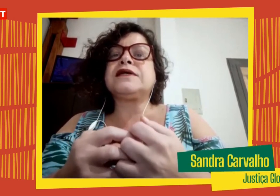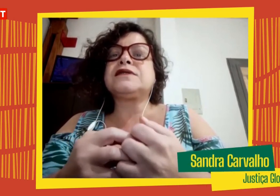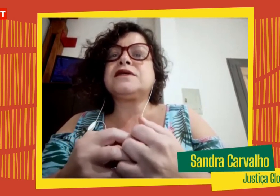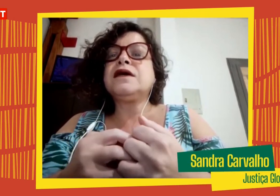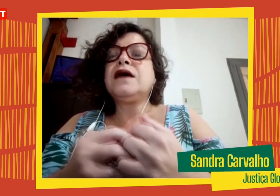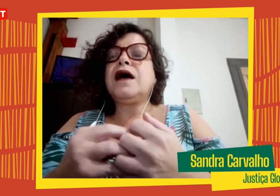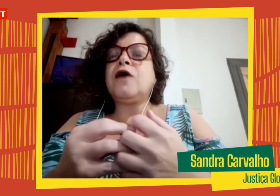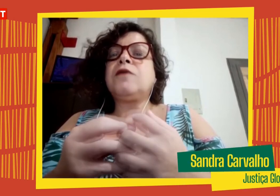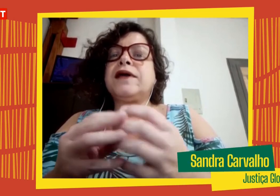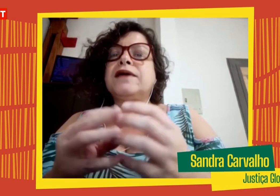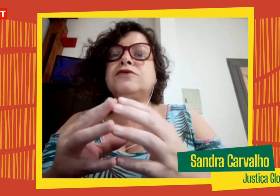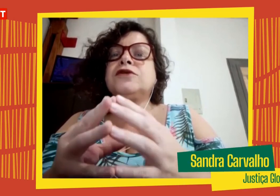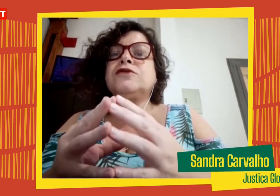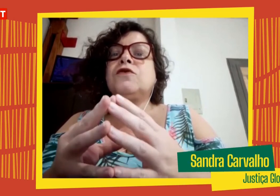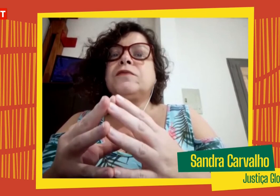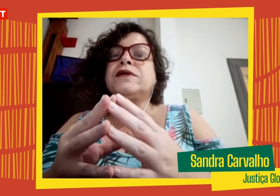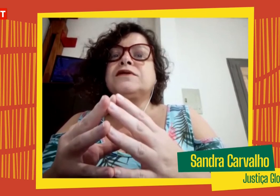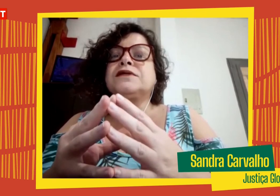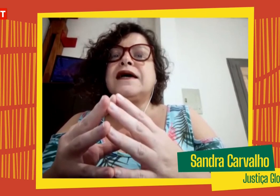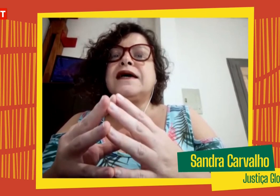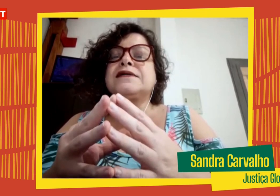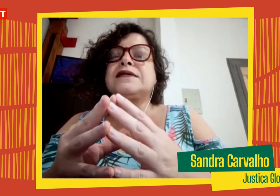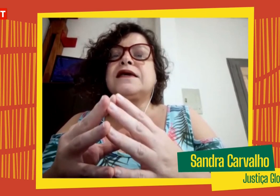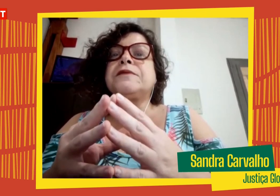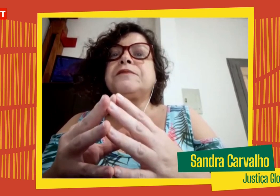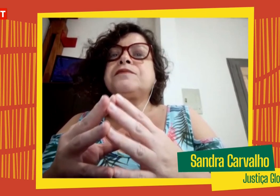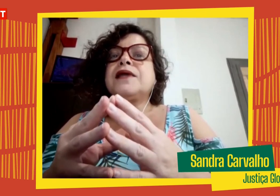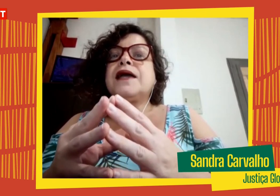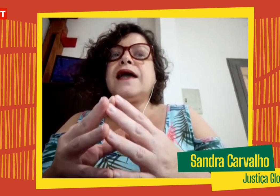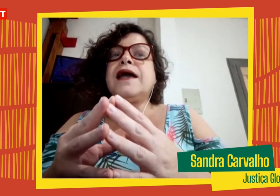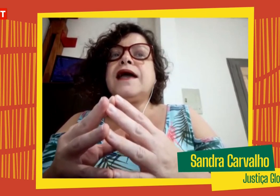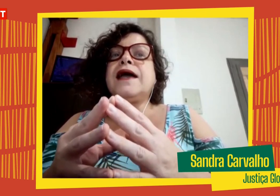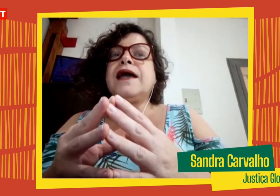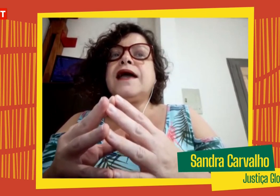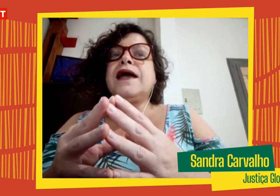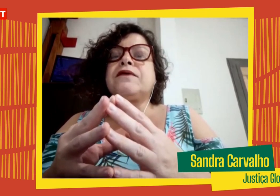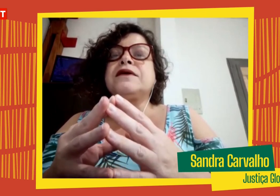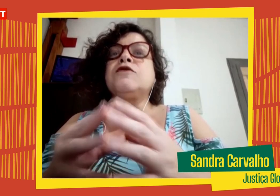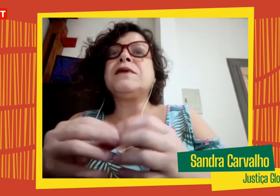significativa nesse aumento de números, né? Assim,